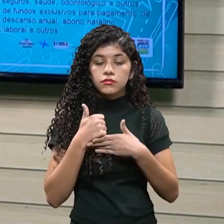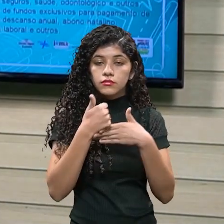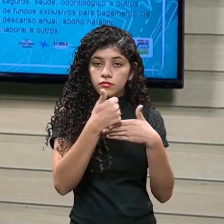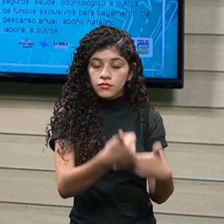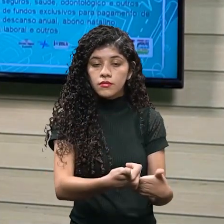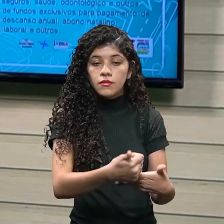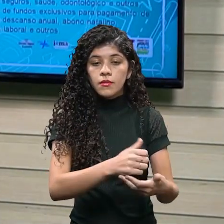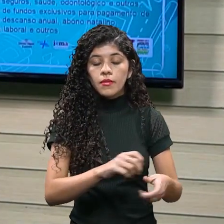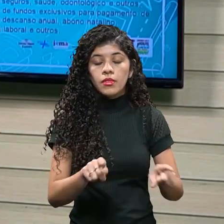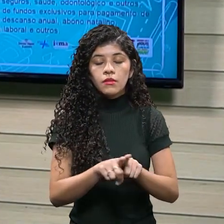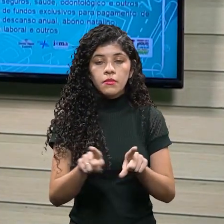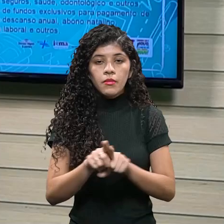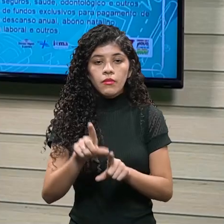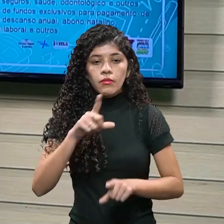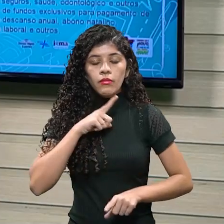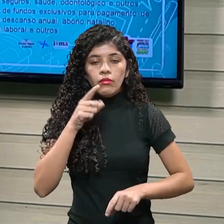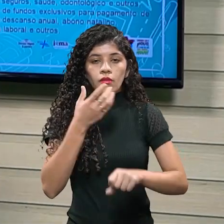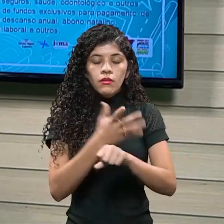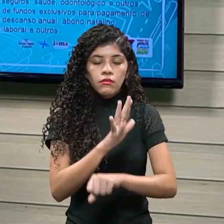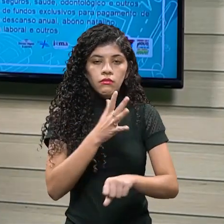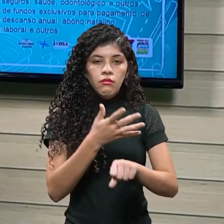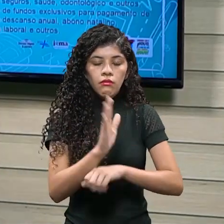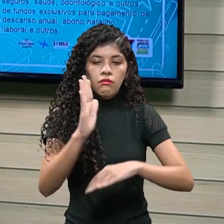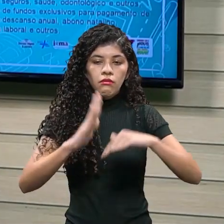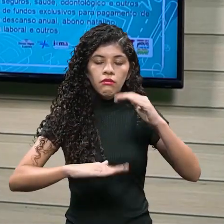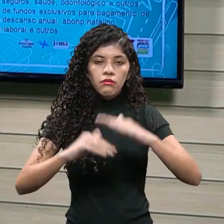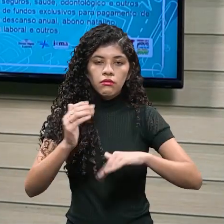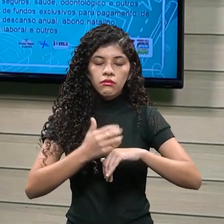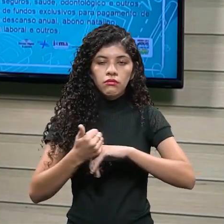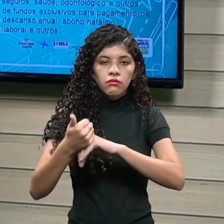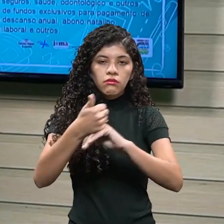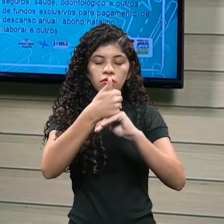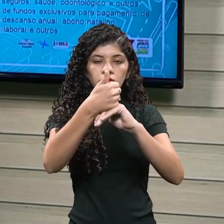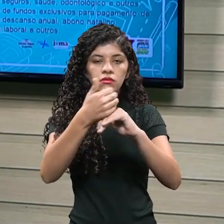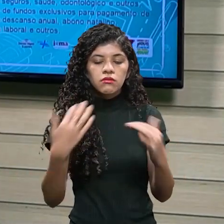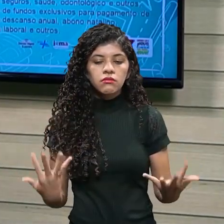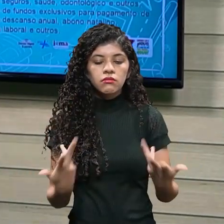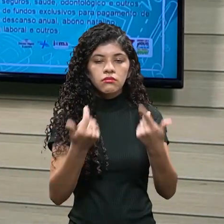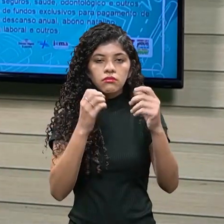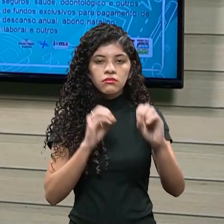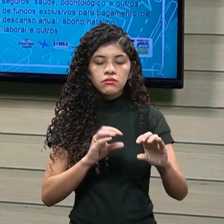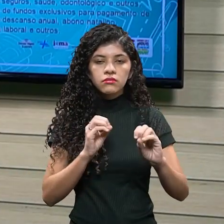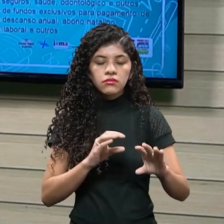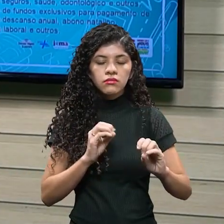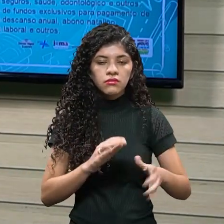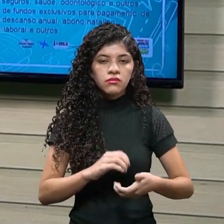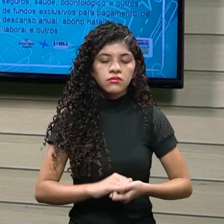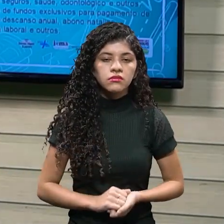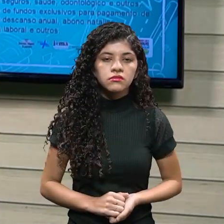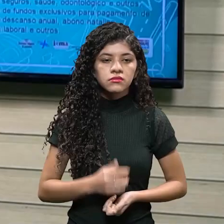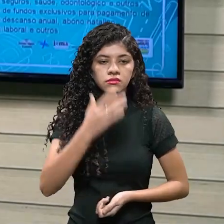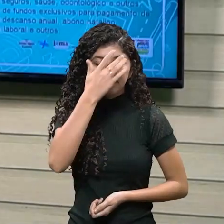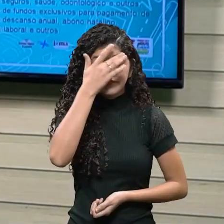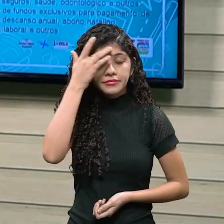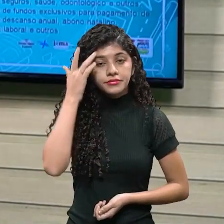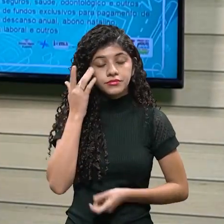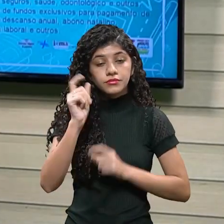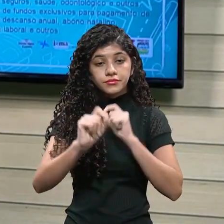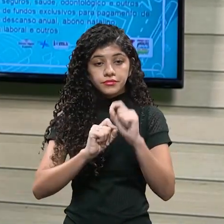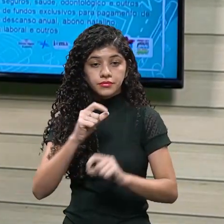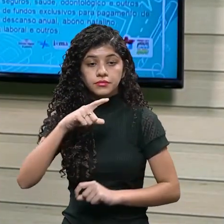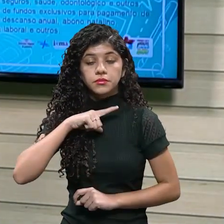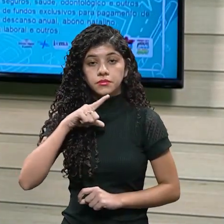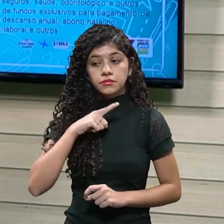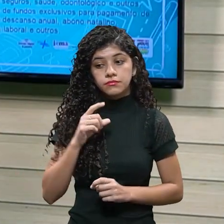cooperado. E também tem o quê? Treinamento e qualificação profissional. Então a cooperativa investe em treinamento e qualificação. Para quê? Para o cooperado fornecer